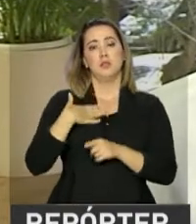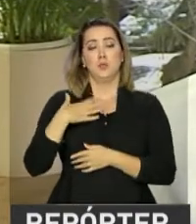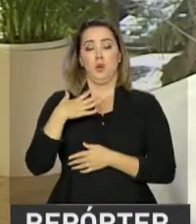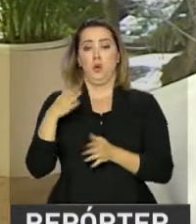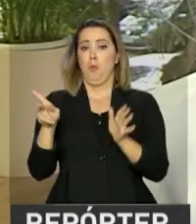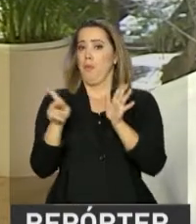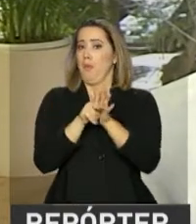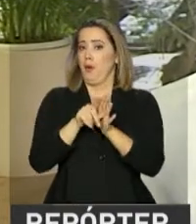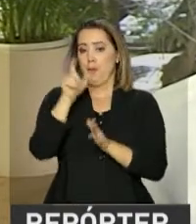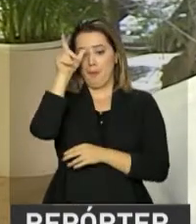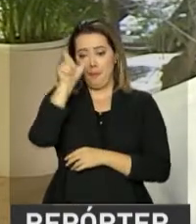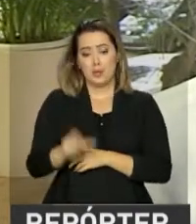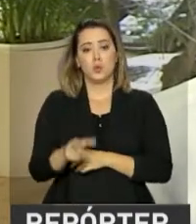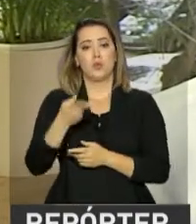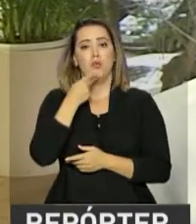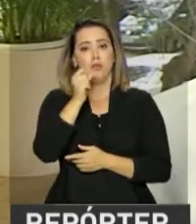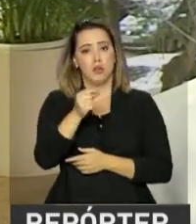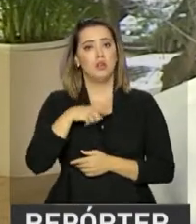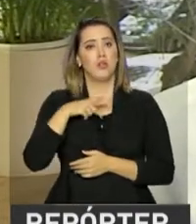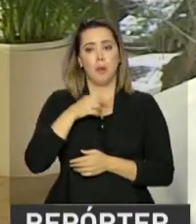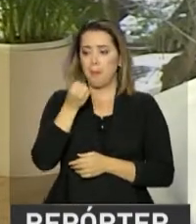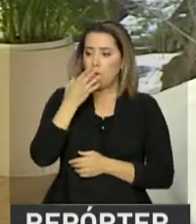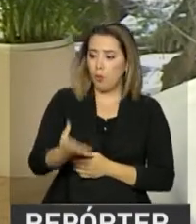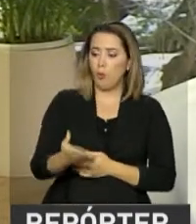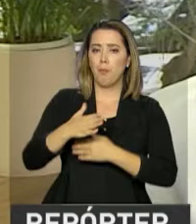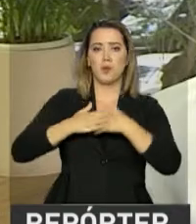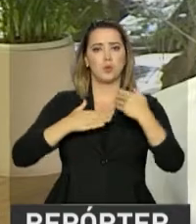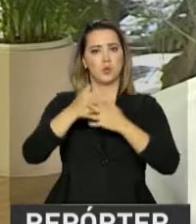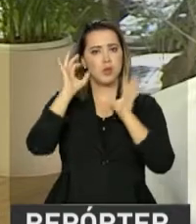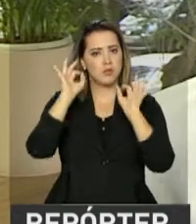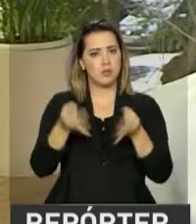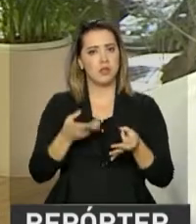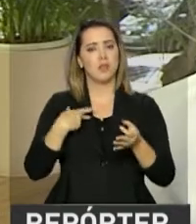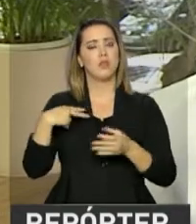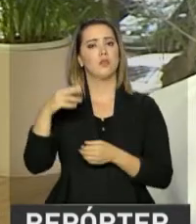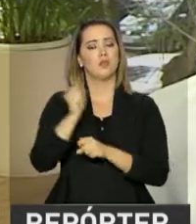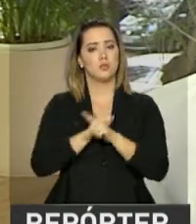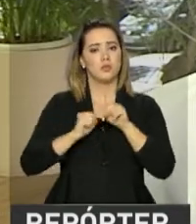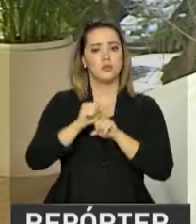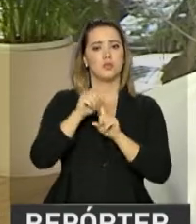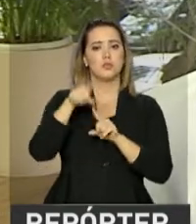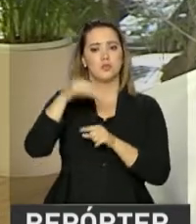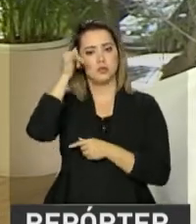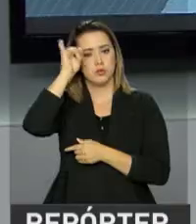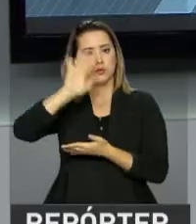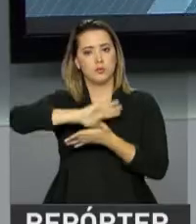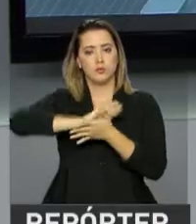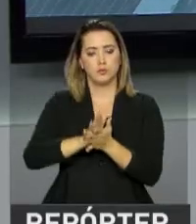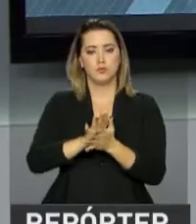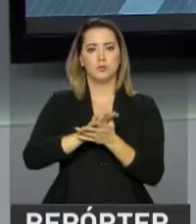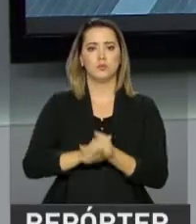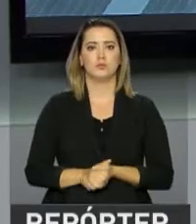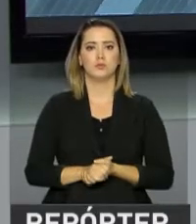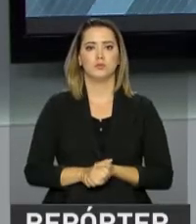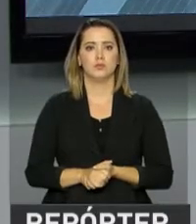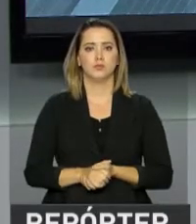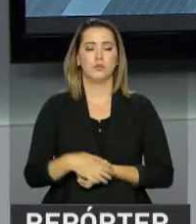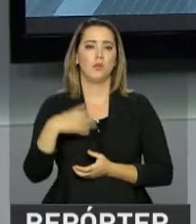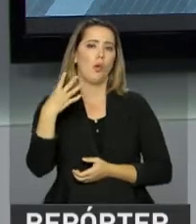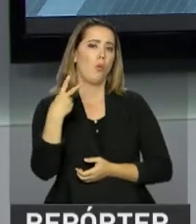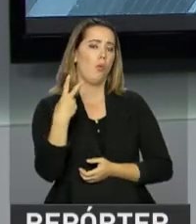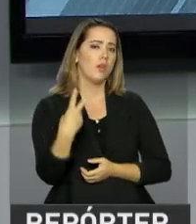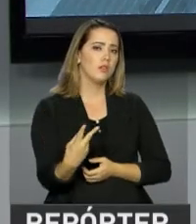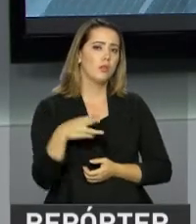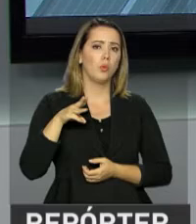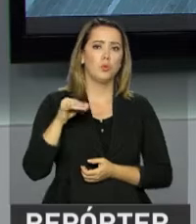mostrando qualidade nele mostrando que ele pode ser útil à sociedade é uma forma de combater o preconceito 42